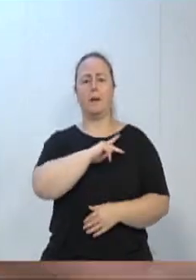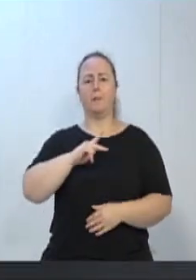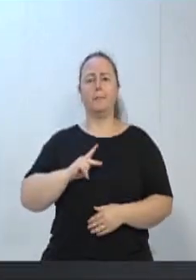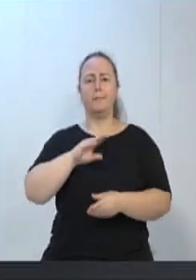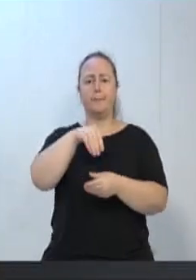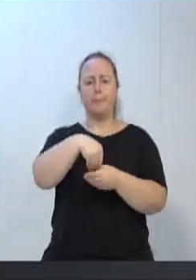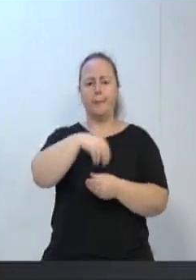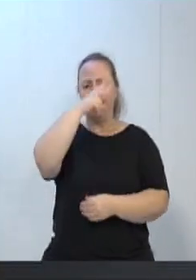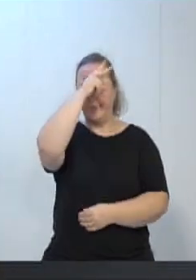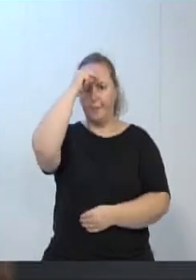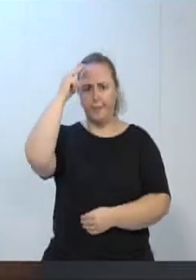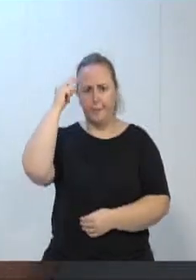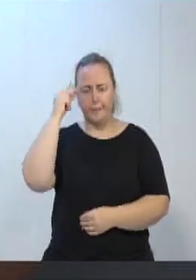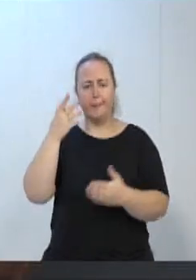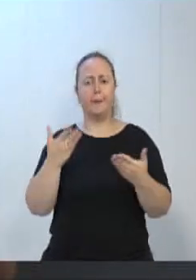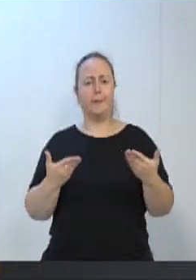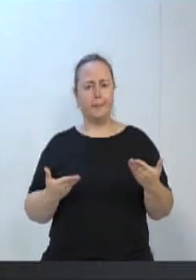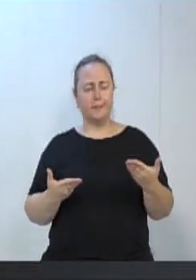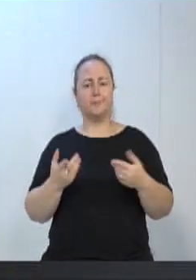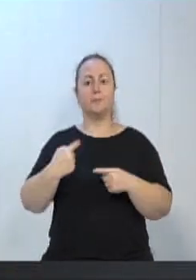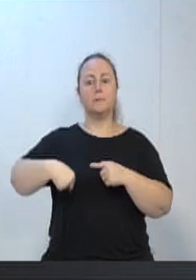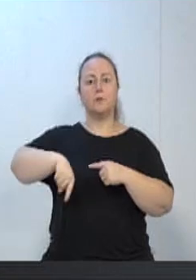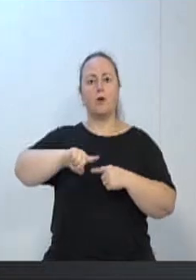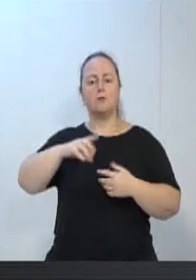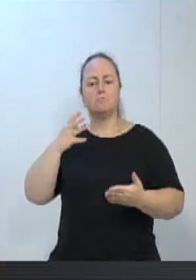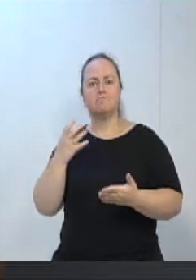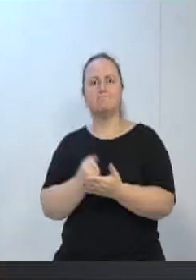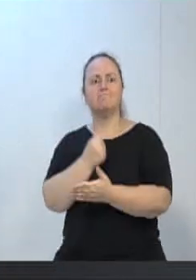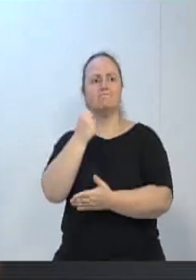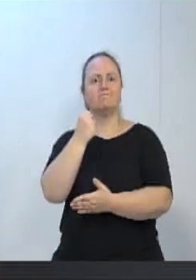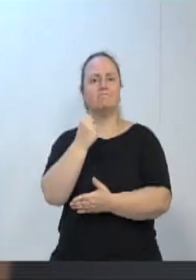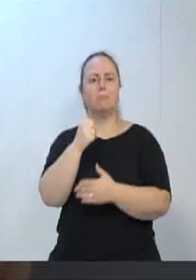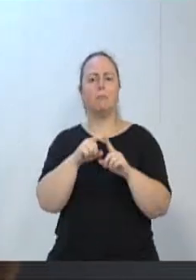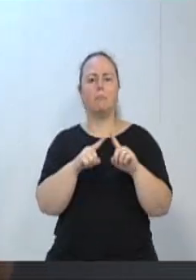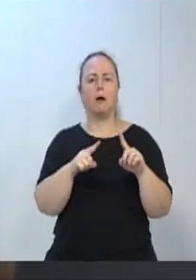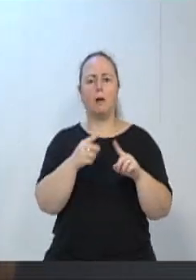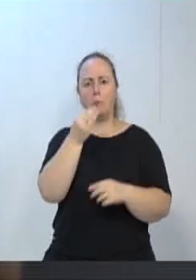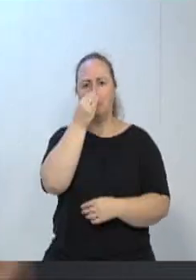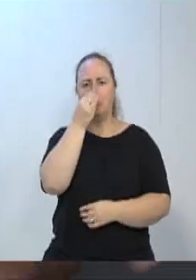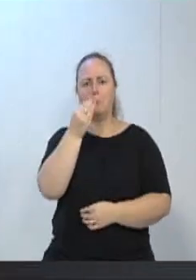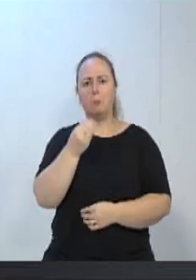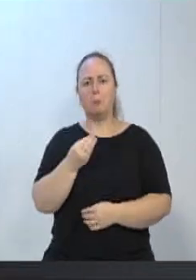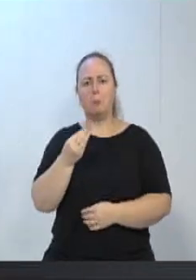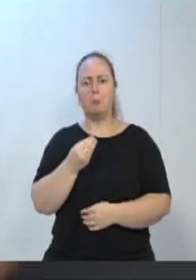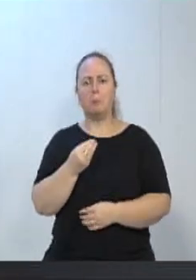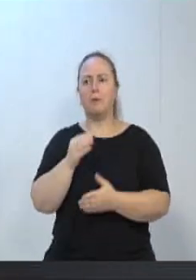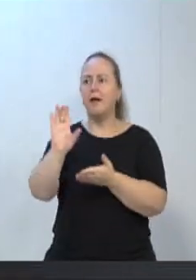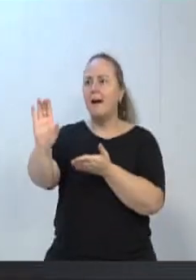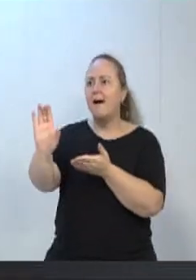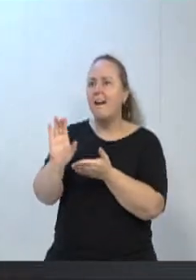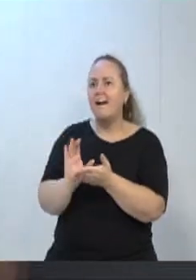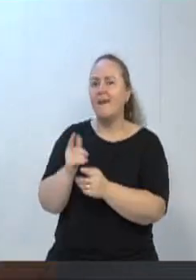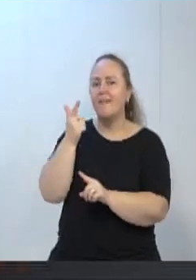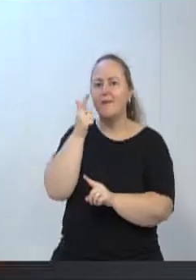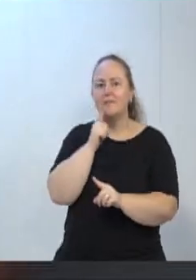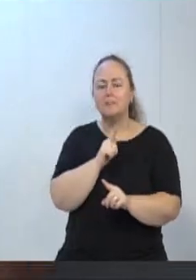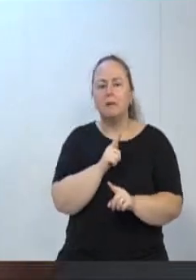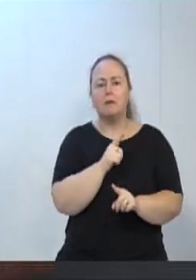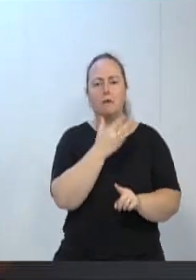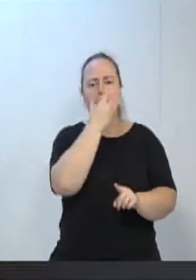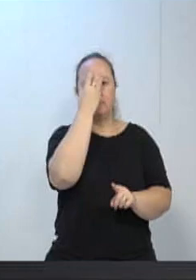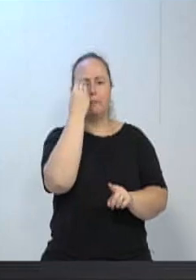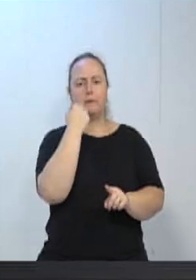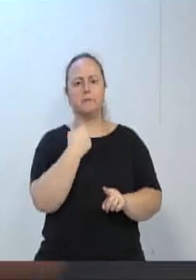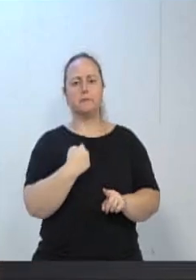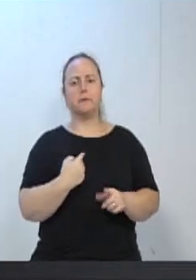própria prefeitura, quando conquistamos uma obra e não somos lembrados. Quando buscamos um recurso e não somos lembrados. Quando captamos um